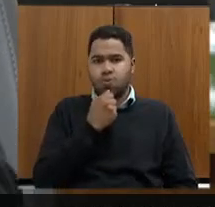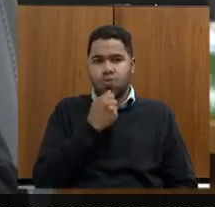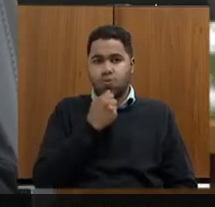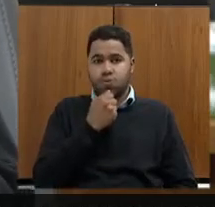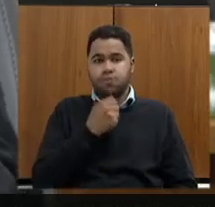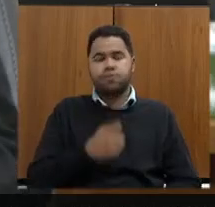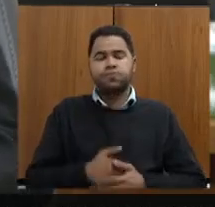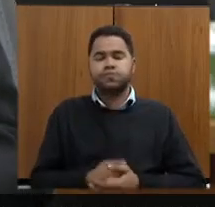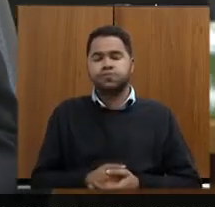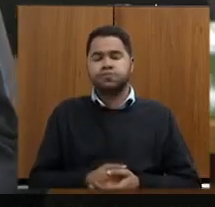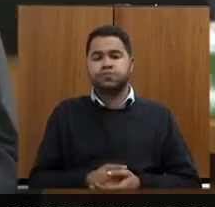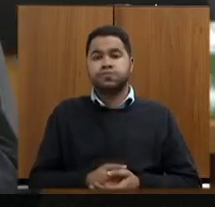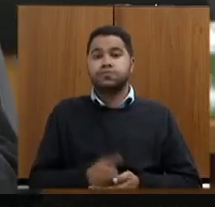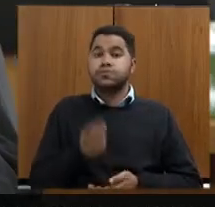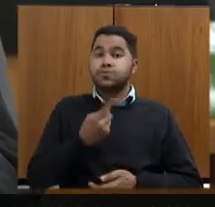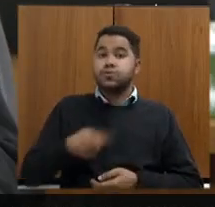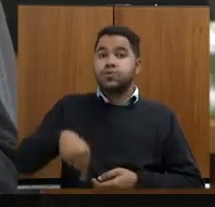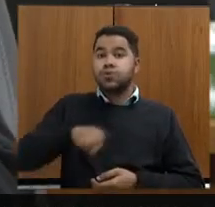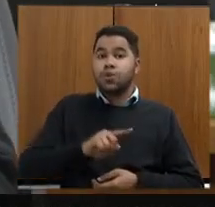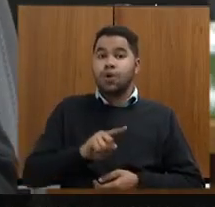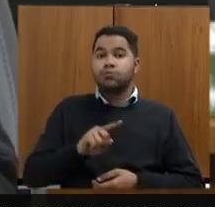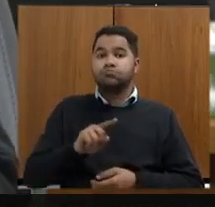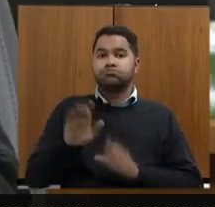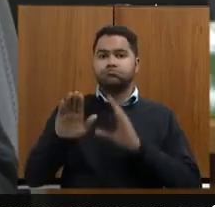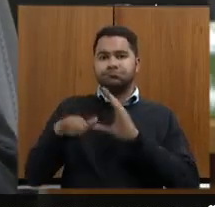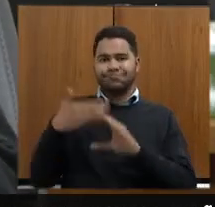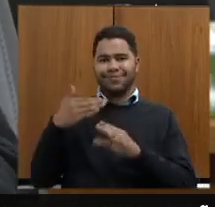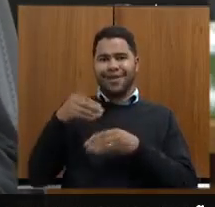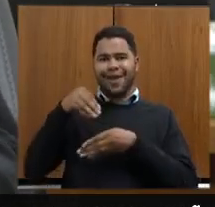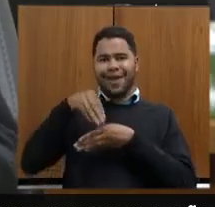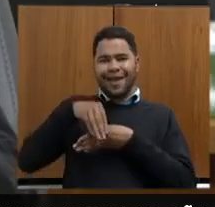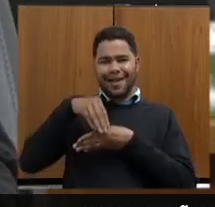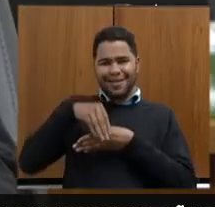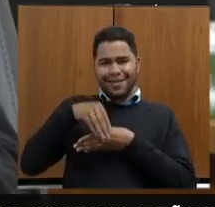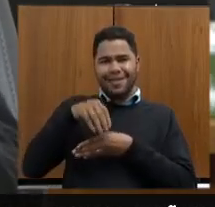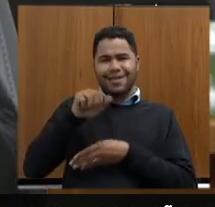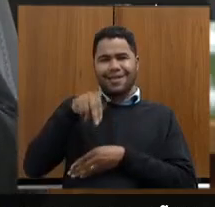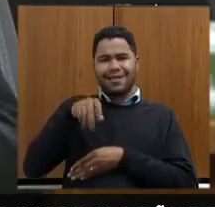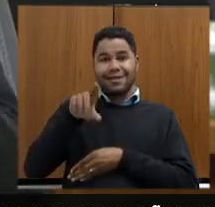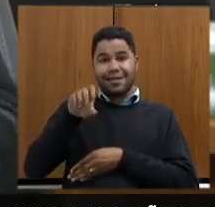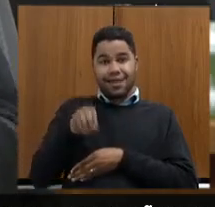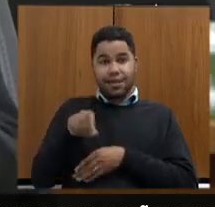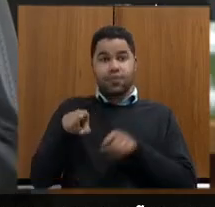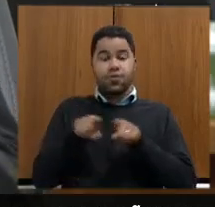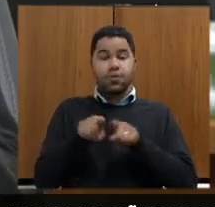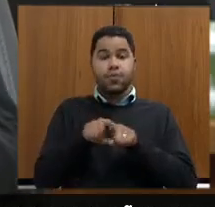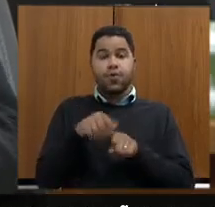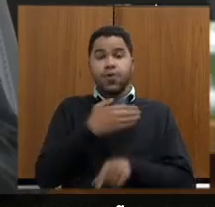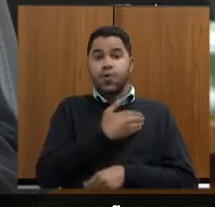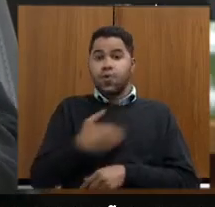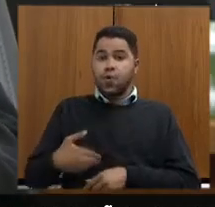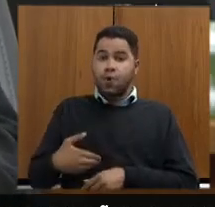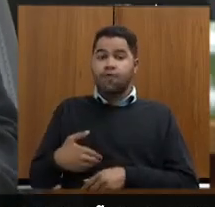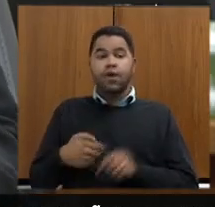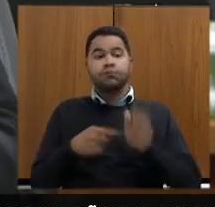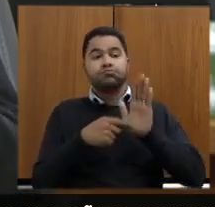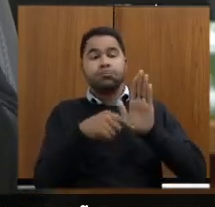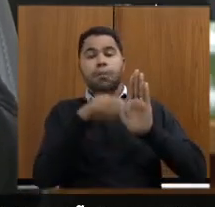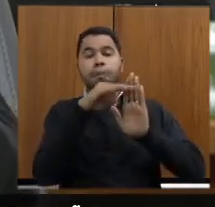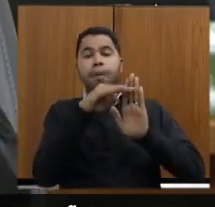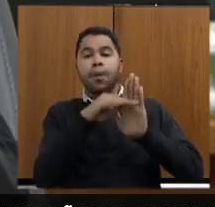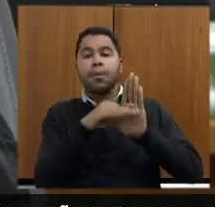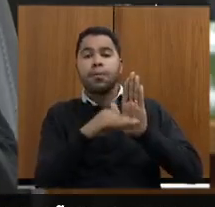compromitente nós recebemos Os anexos aqui inclusive os anexos daquilo que o governo definiu